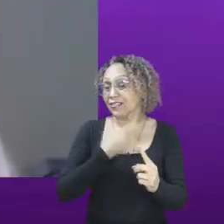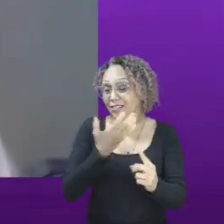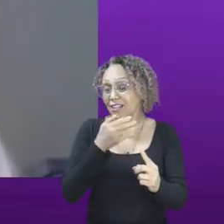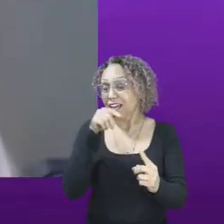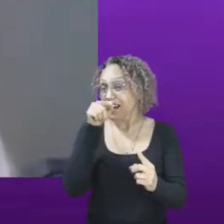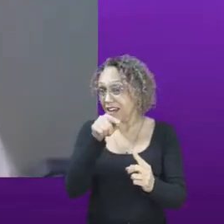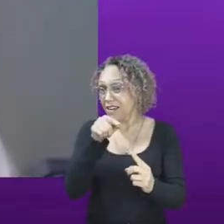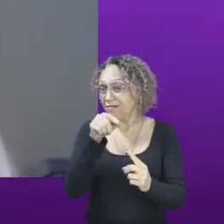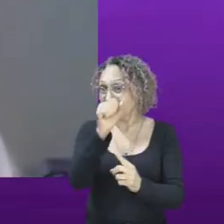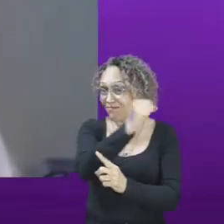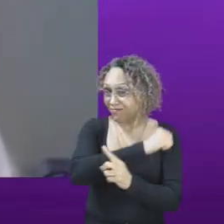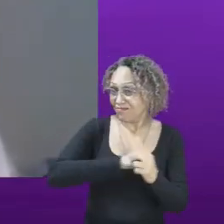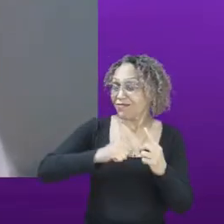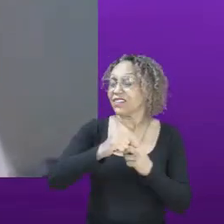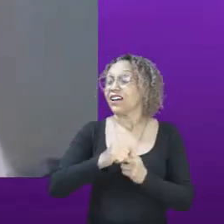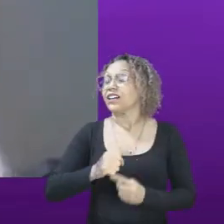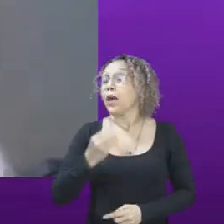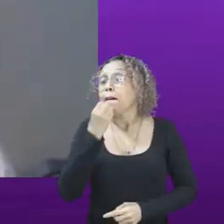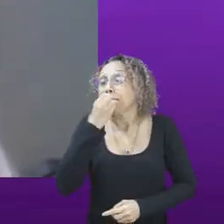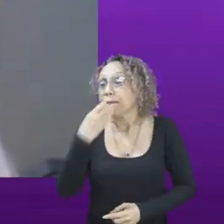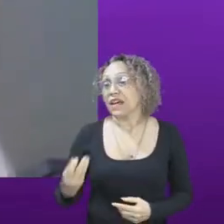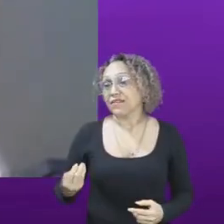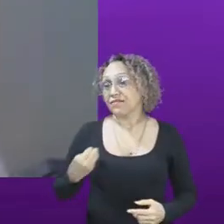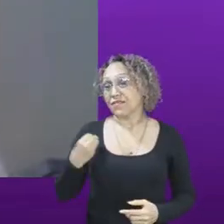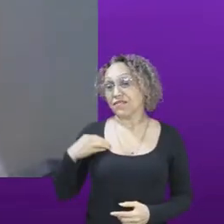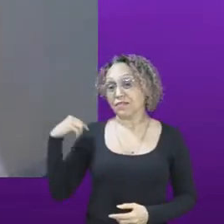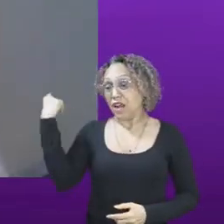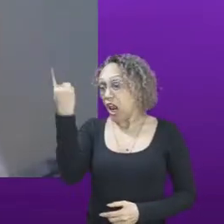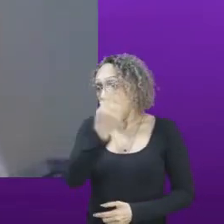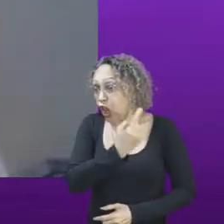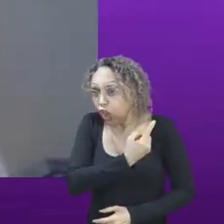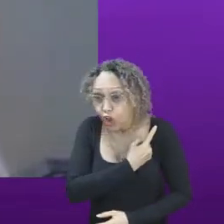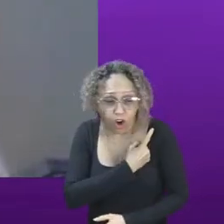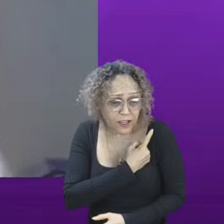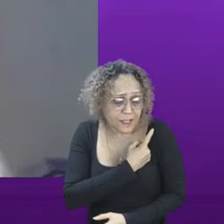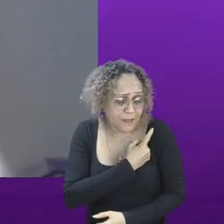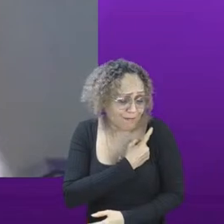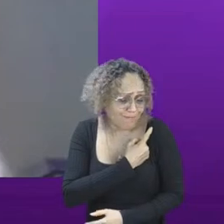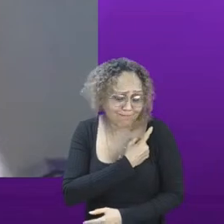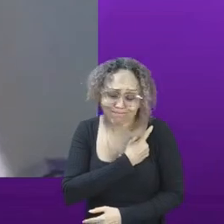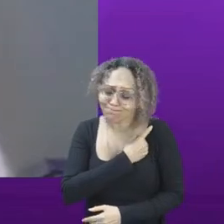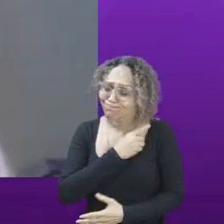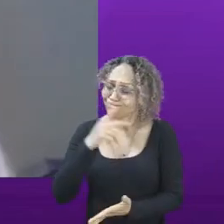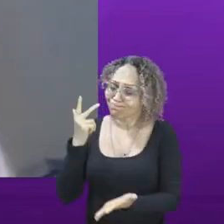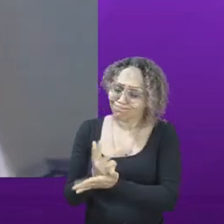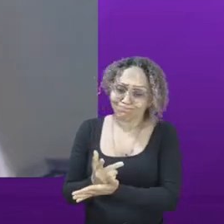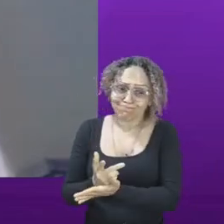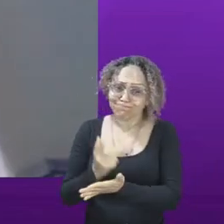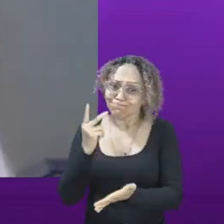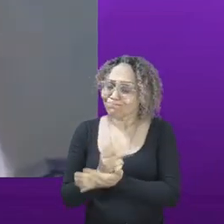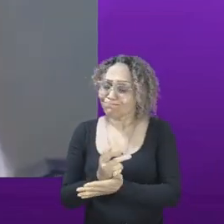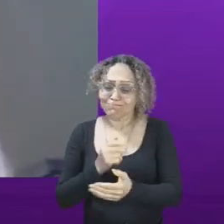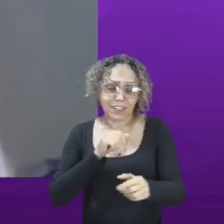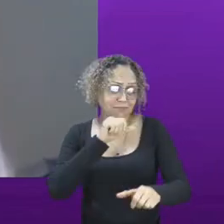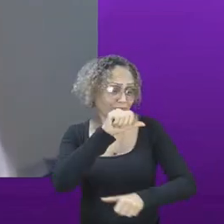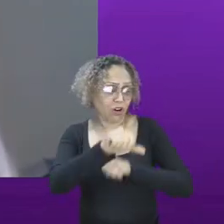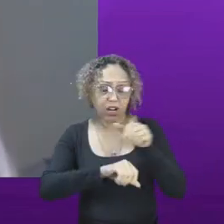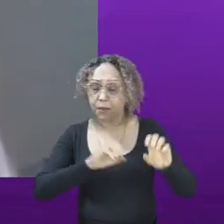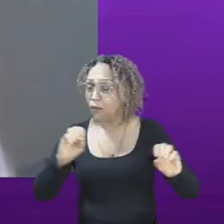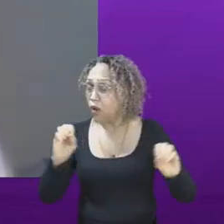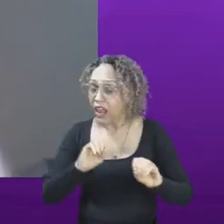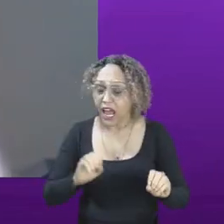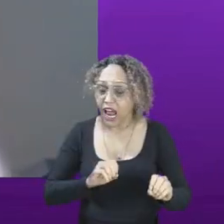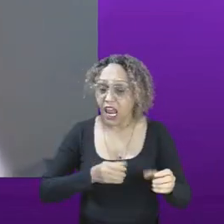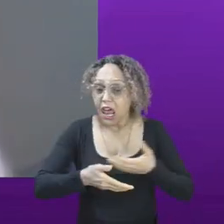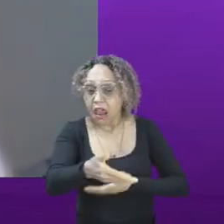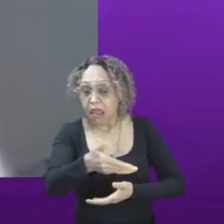dizendo, então, que o bem viver para nós é inegociável, né? É inegociável. O bem viver precisa ser pauta